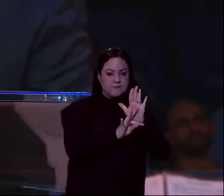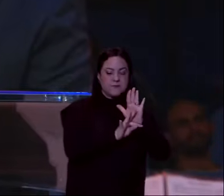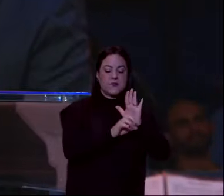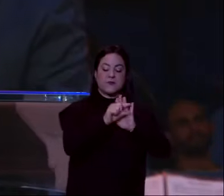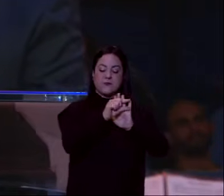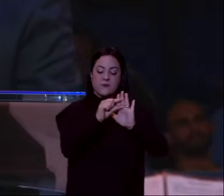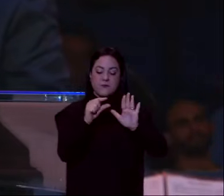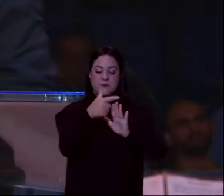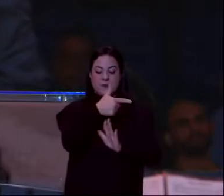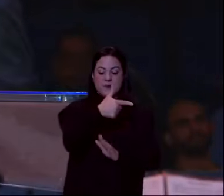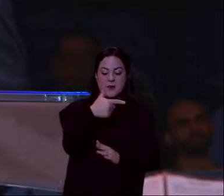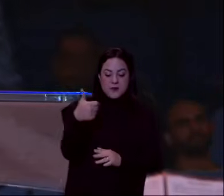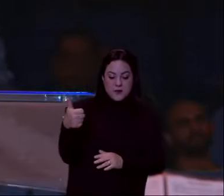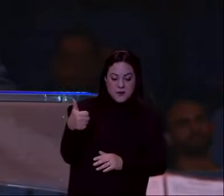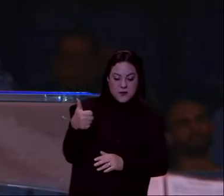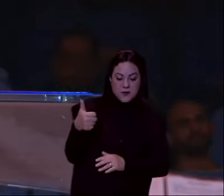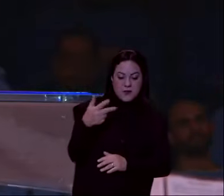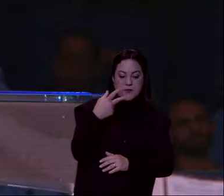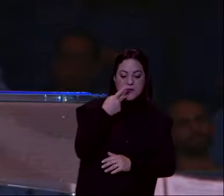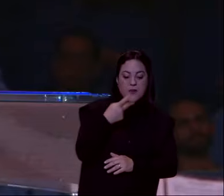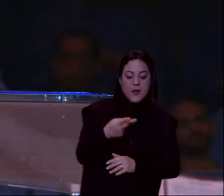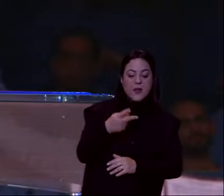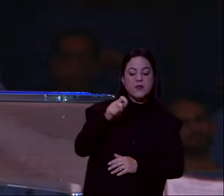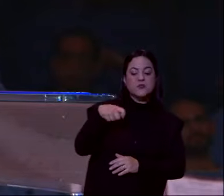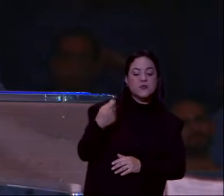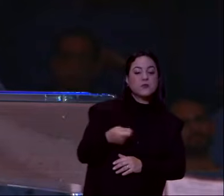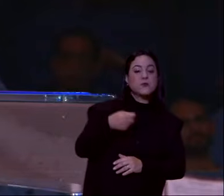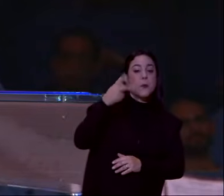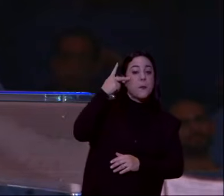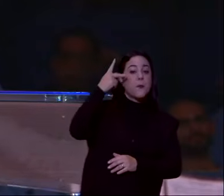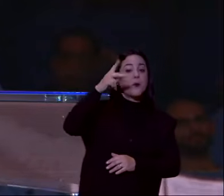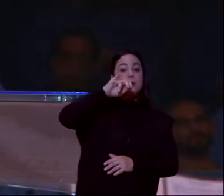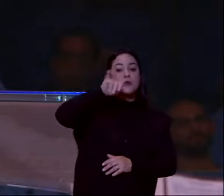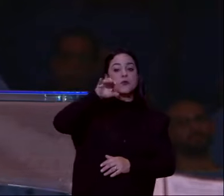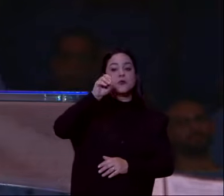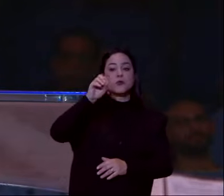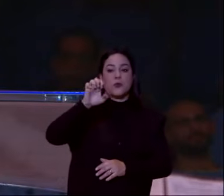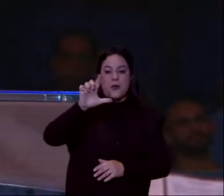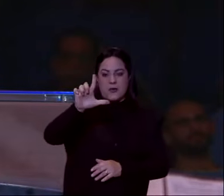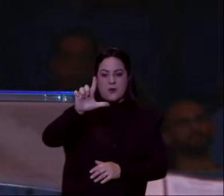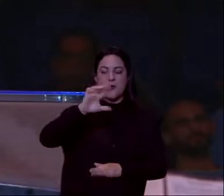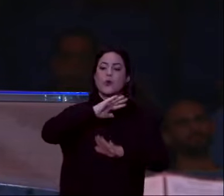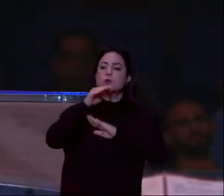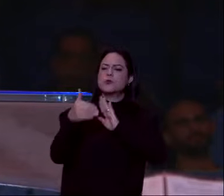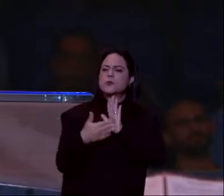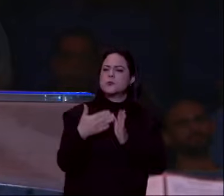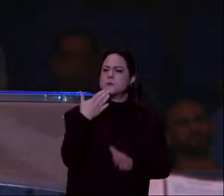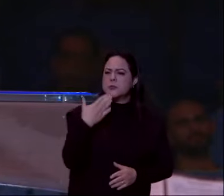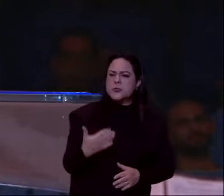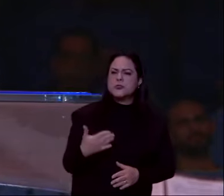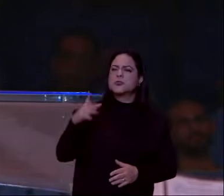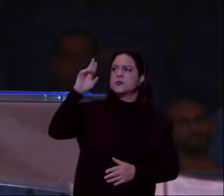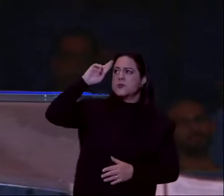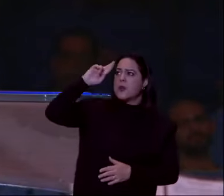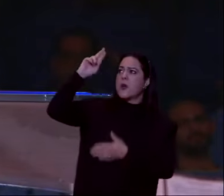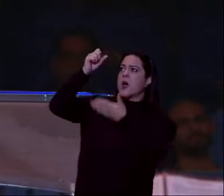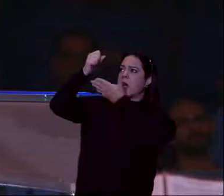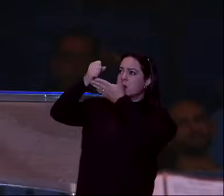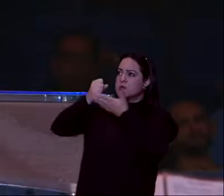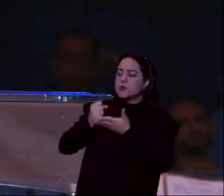versículo 21, citando Joel. E então, todos os que pedirem a ajuda do Senhor